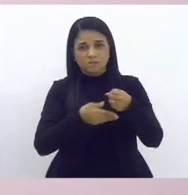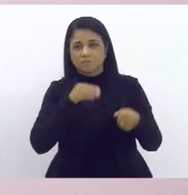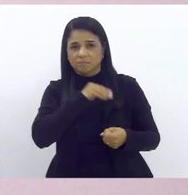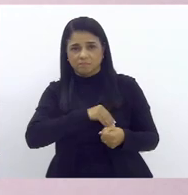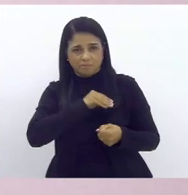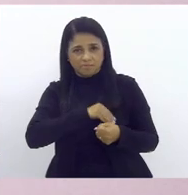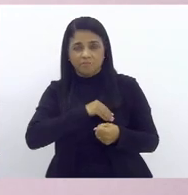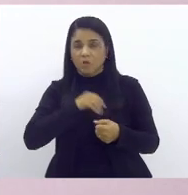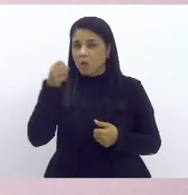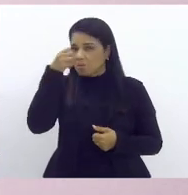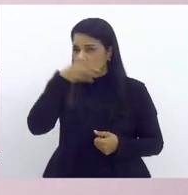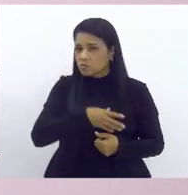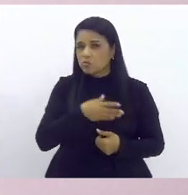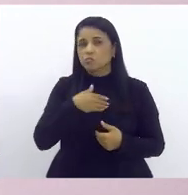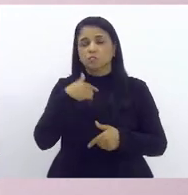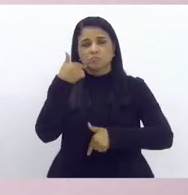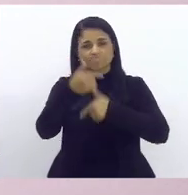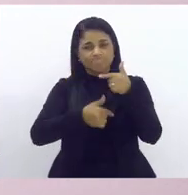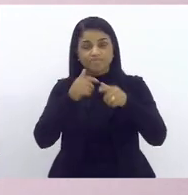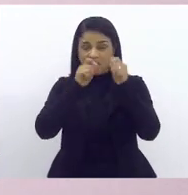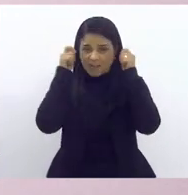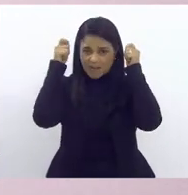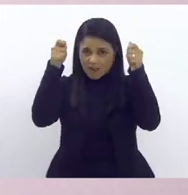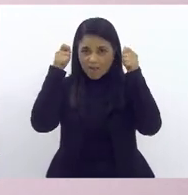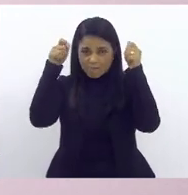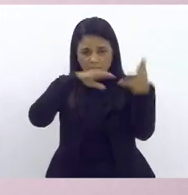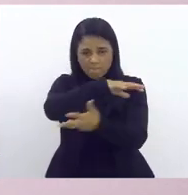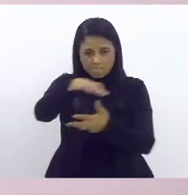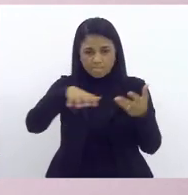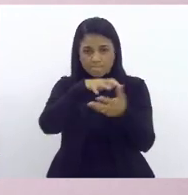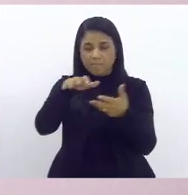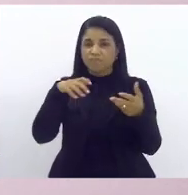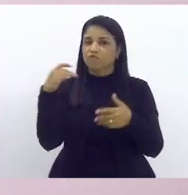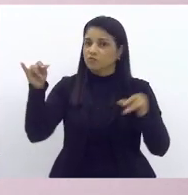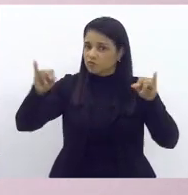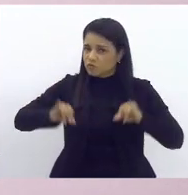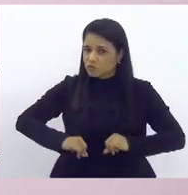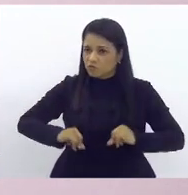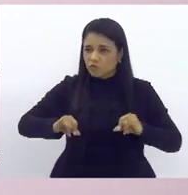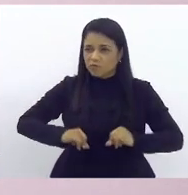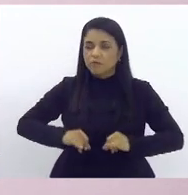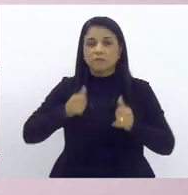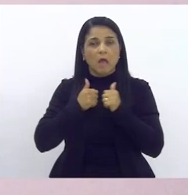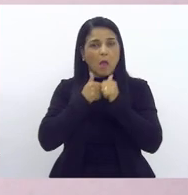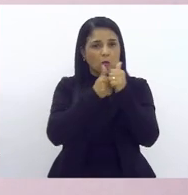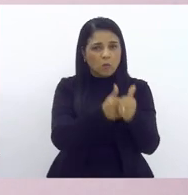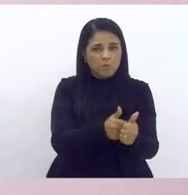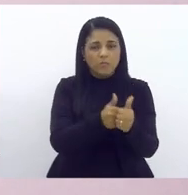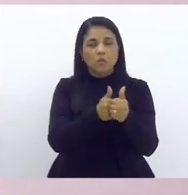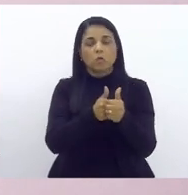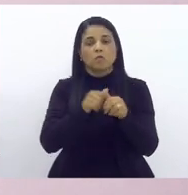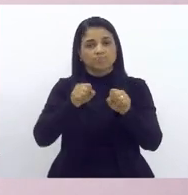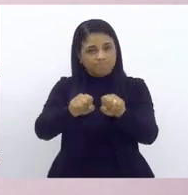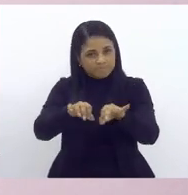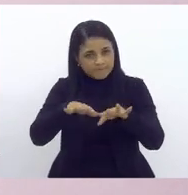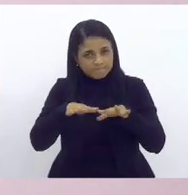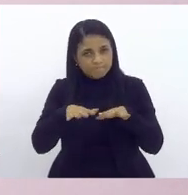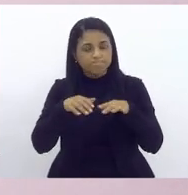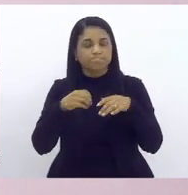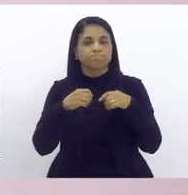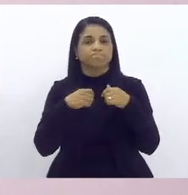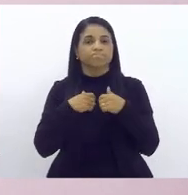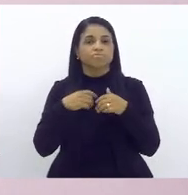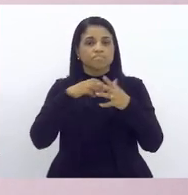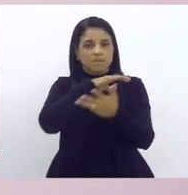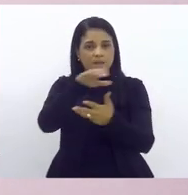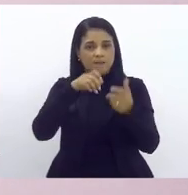um absurdo. Passamos por uma greve que foi muito dolorida, acompanhei várias assembleias, e é uma greve que